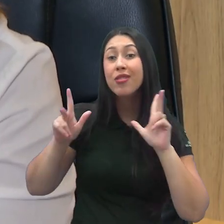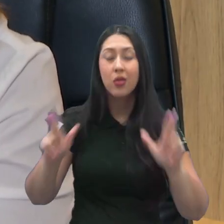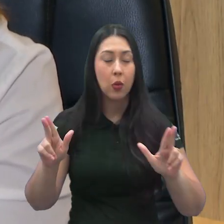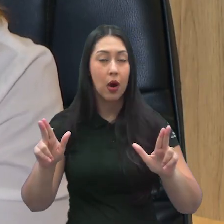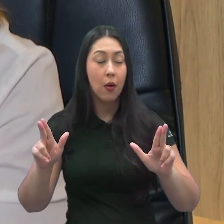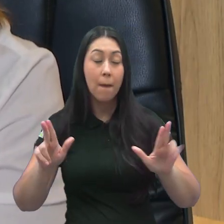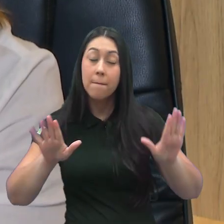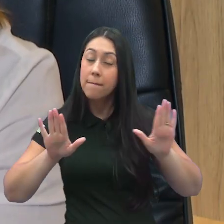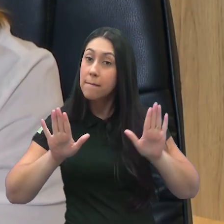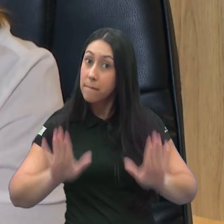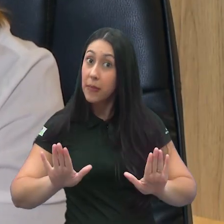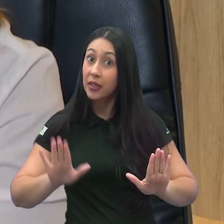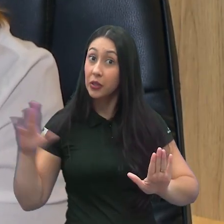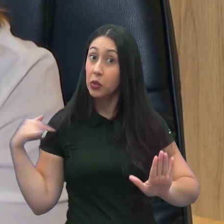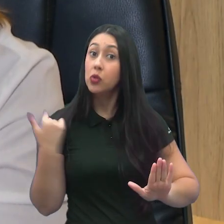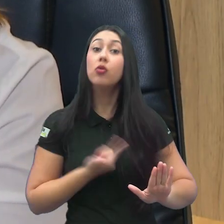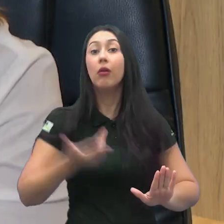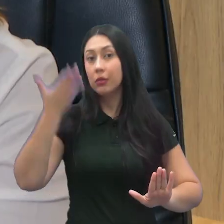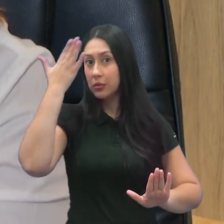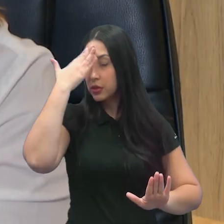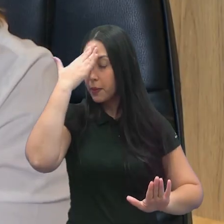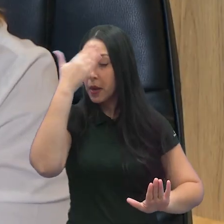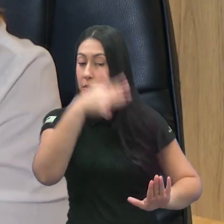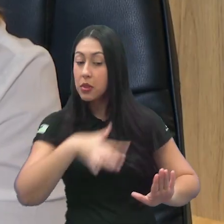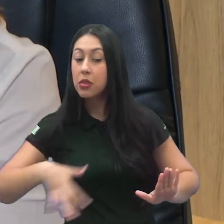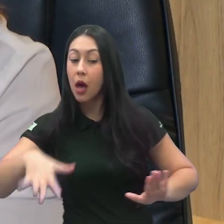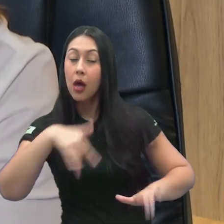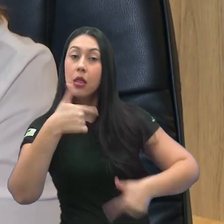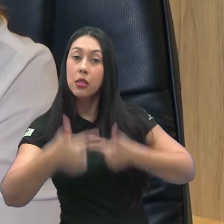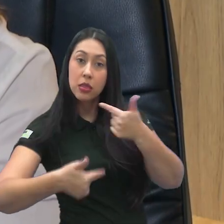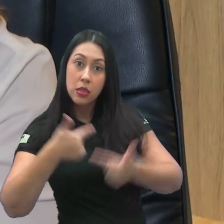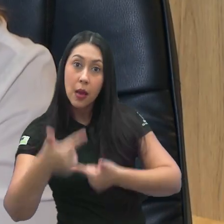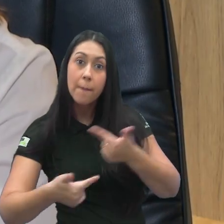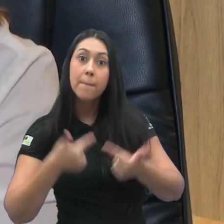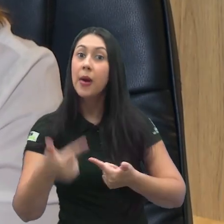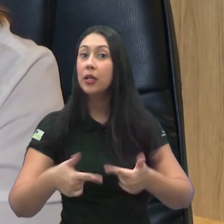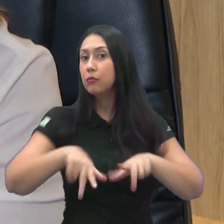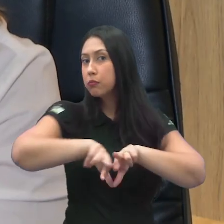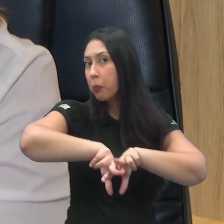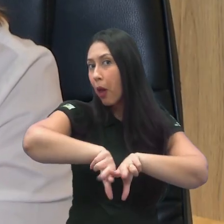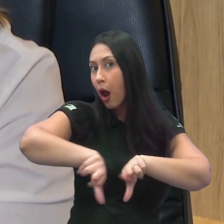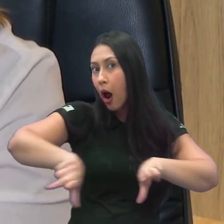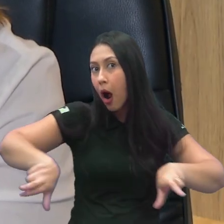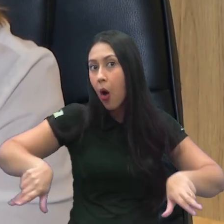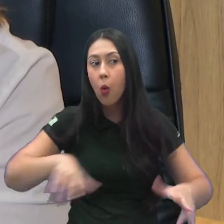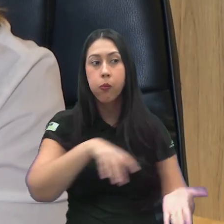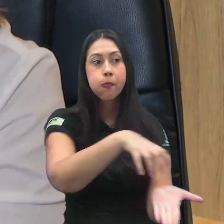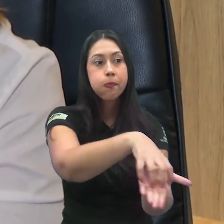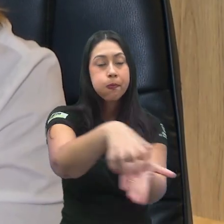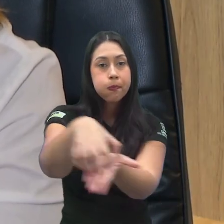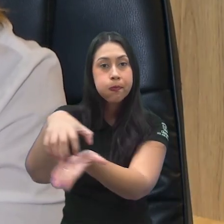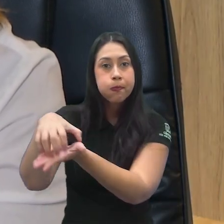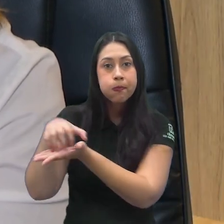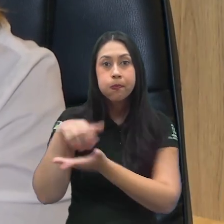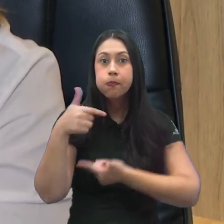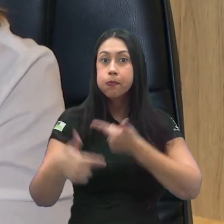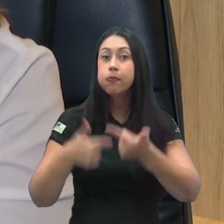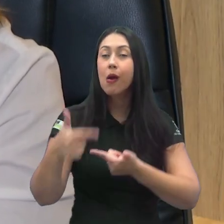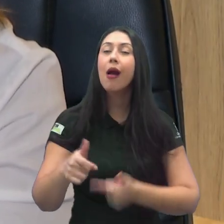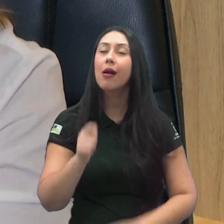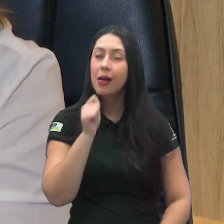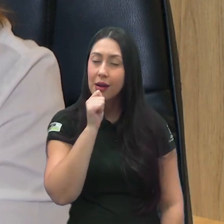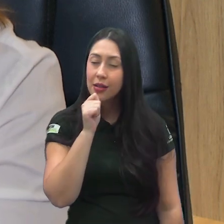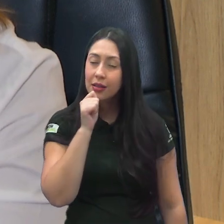né? Entretanto, nós sabemos que no mercado de trabalho, nas diversas áreas e ocupações que a mulher se propõe a fazer,